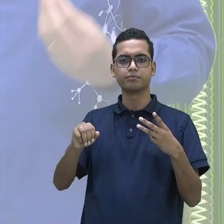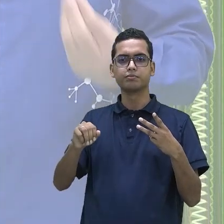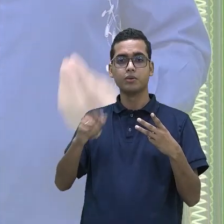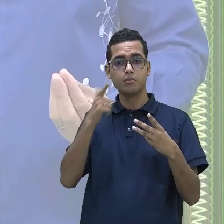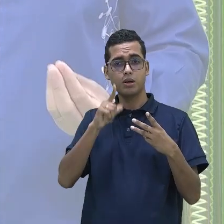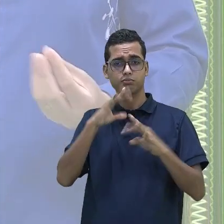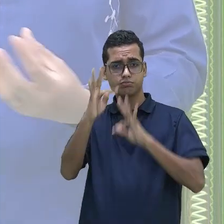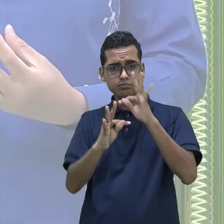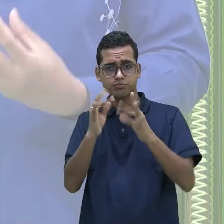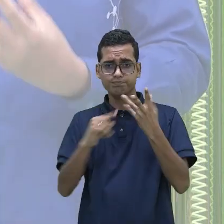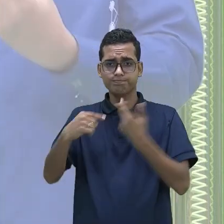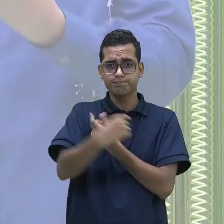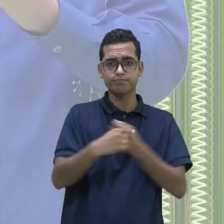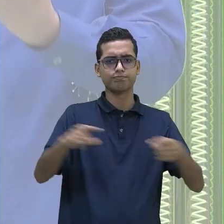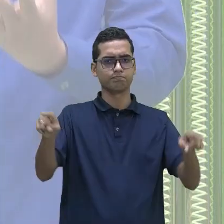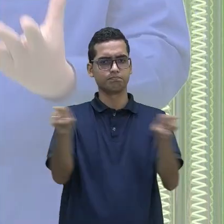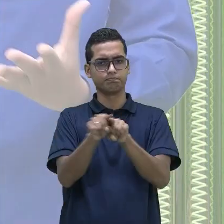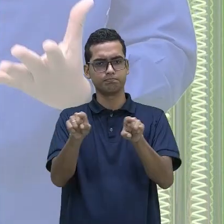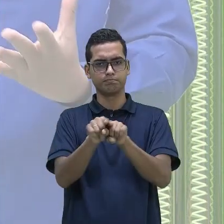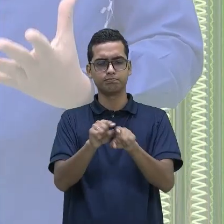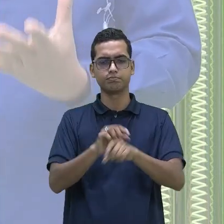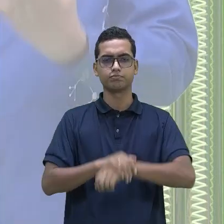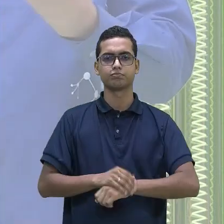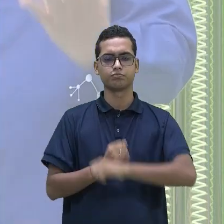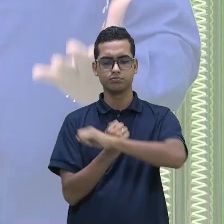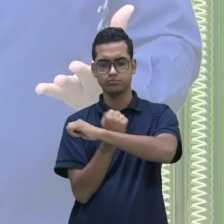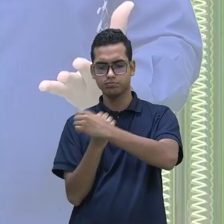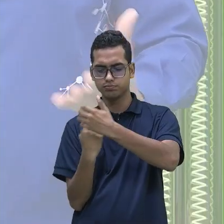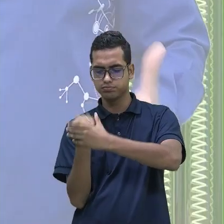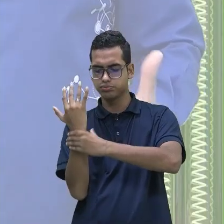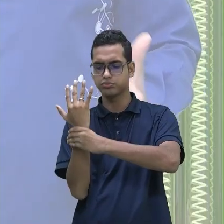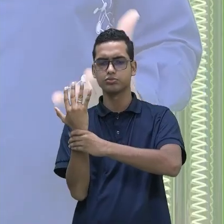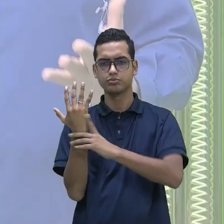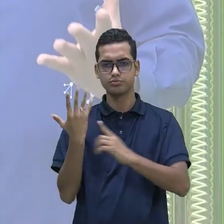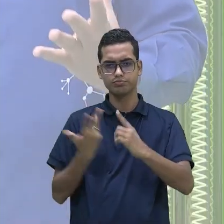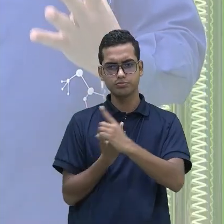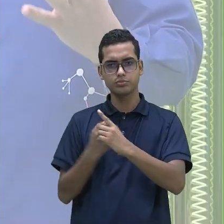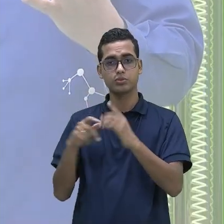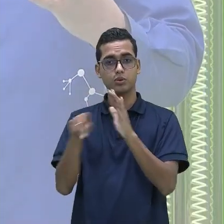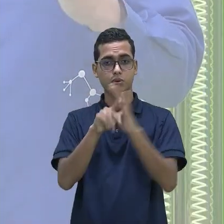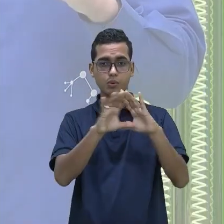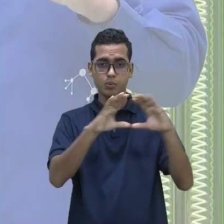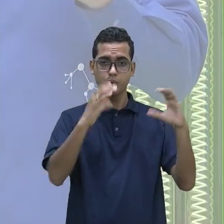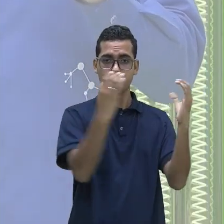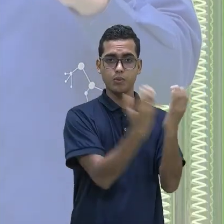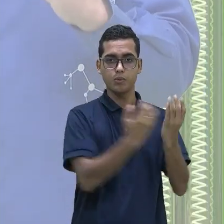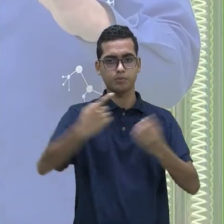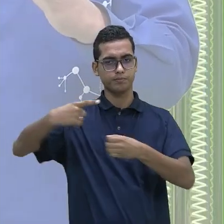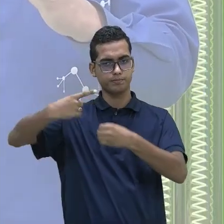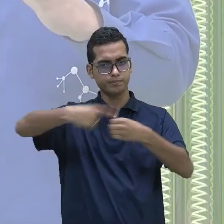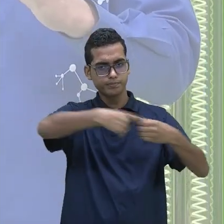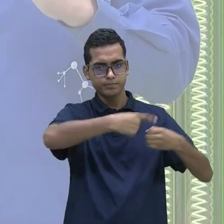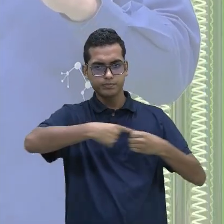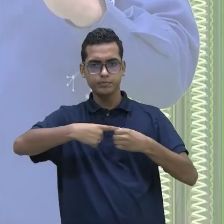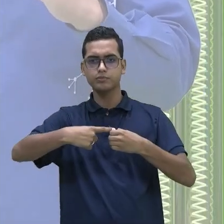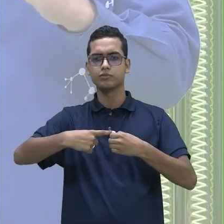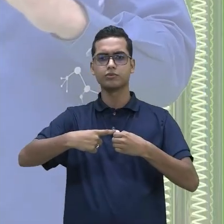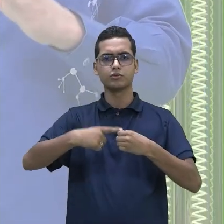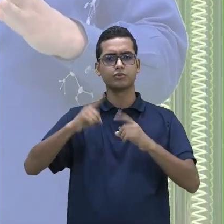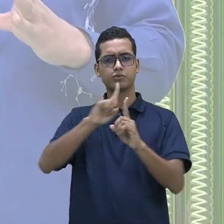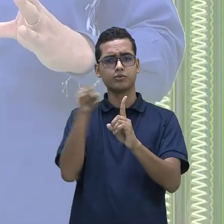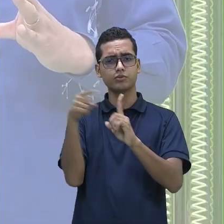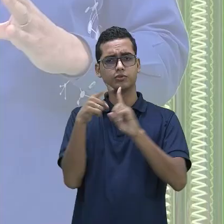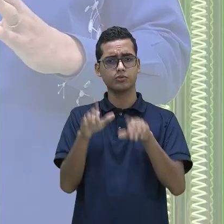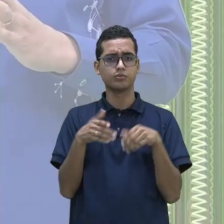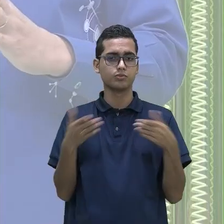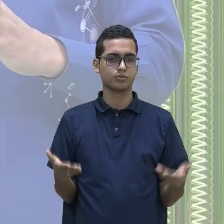esses conhecimentos, eles foram adquiridos lá em comunidades ribeirinhas, mas que, a